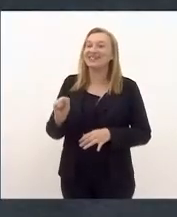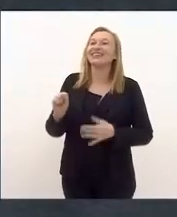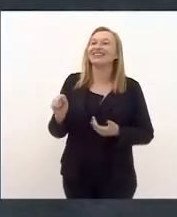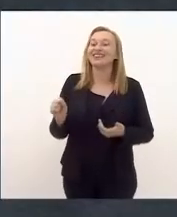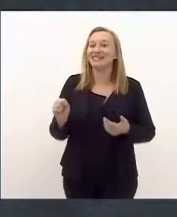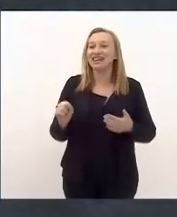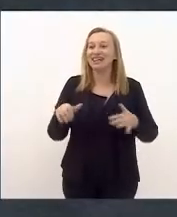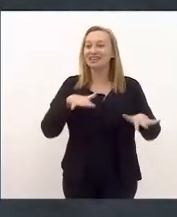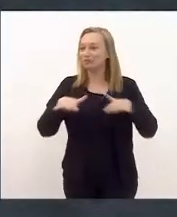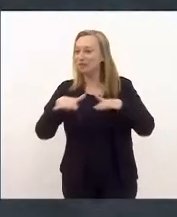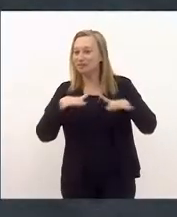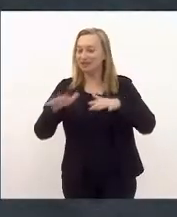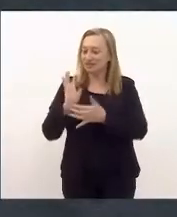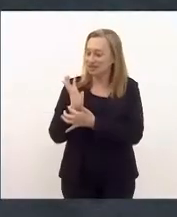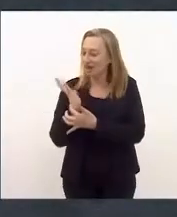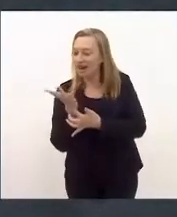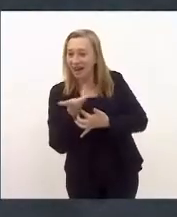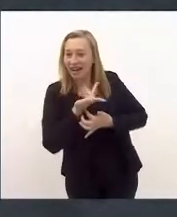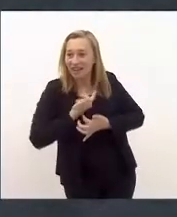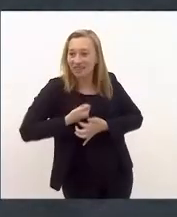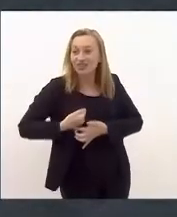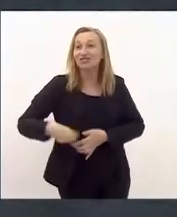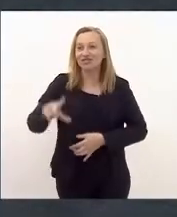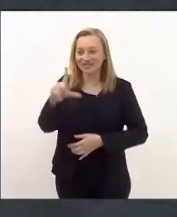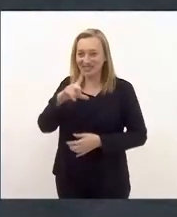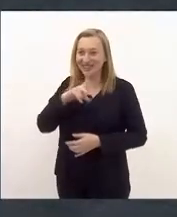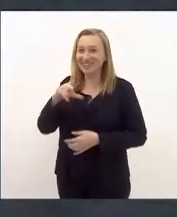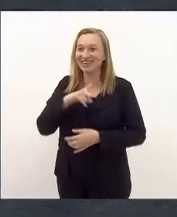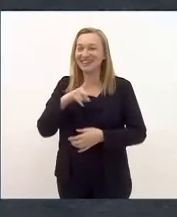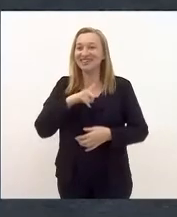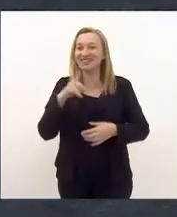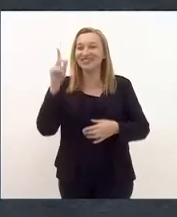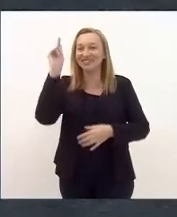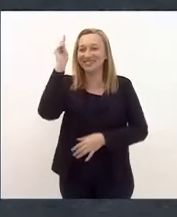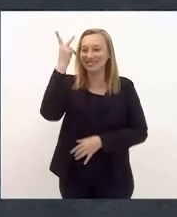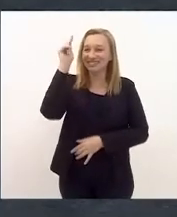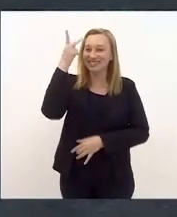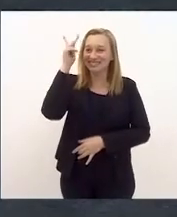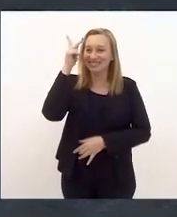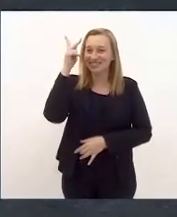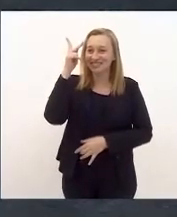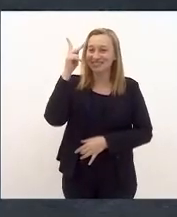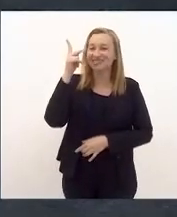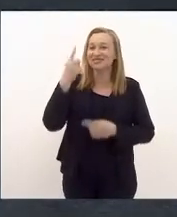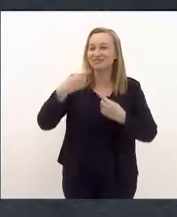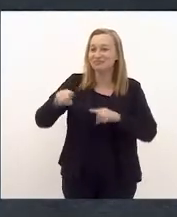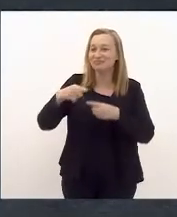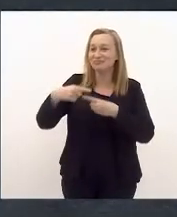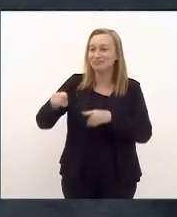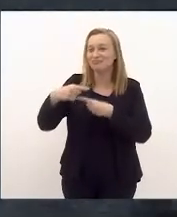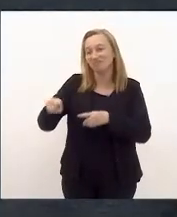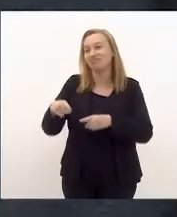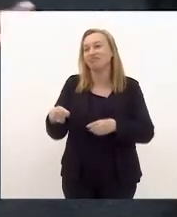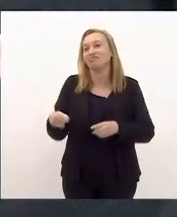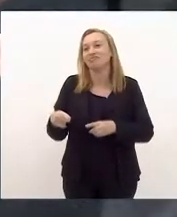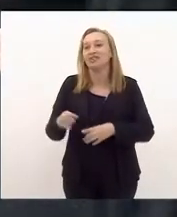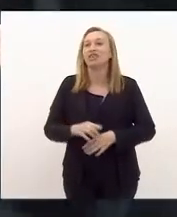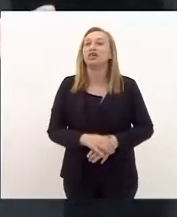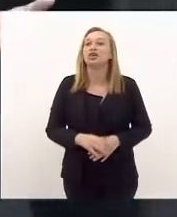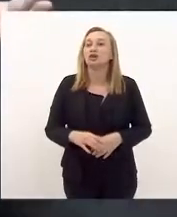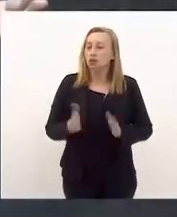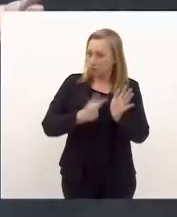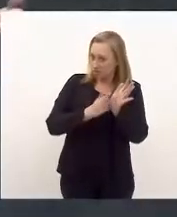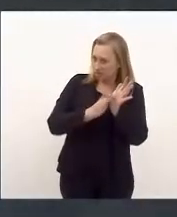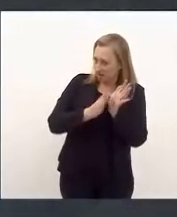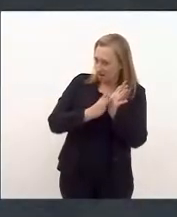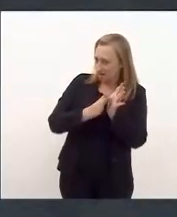essas manifestações artísticas têm uma história de perseguição. Né? O samba foi